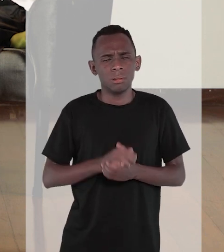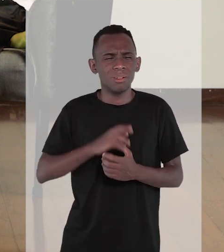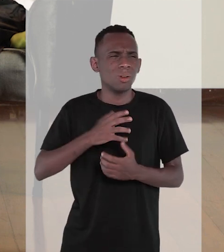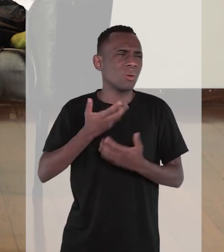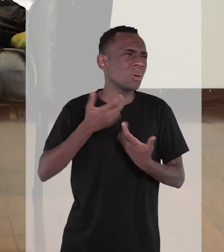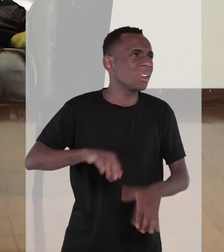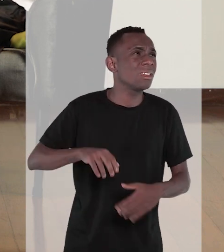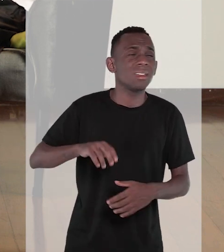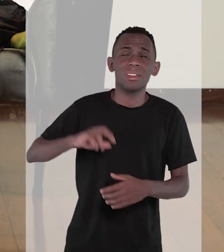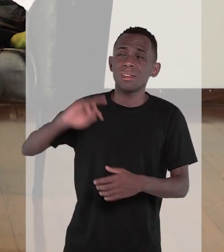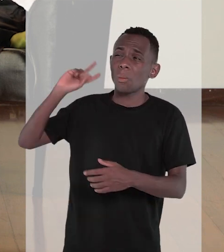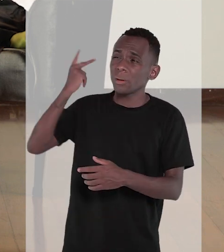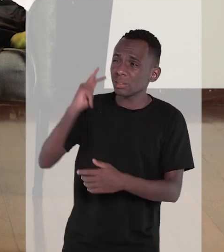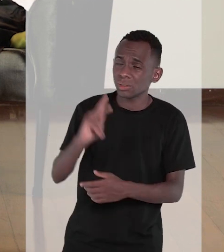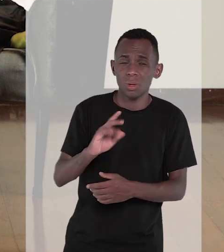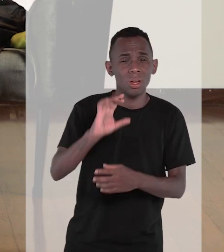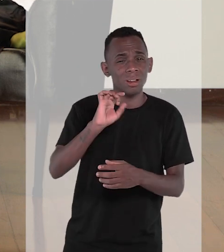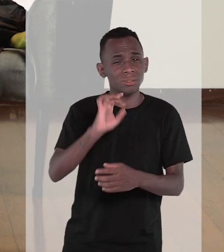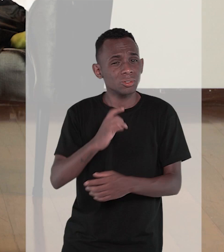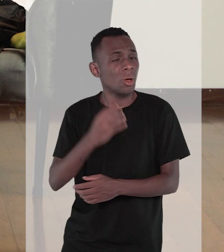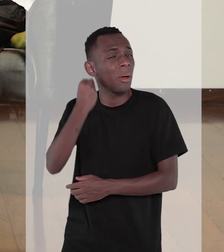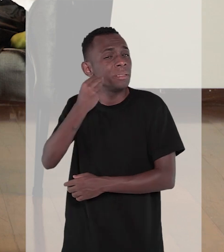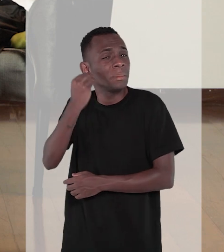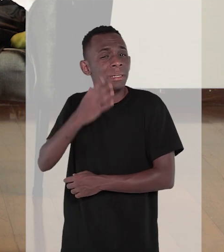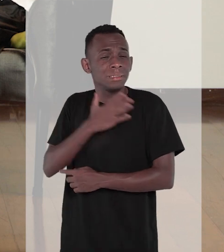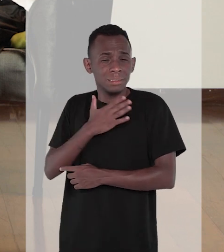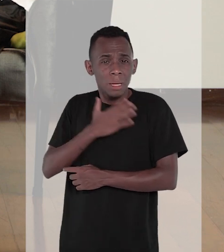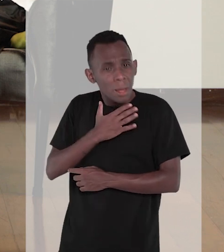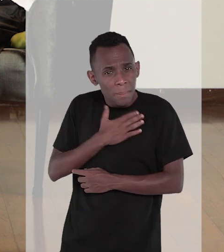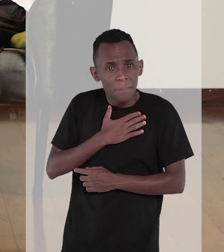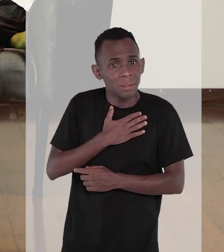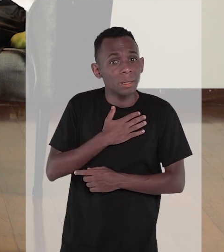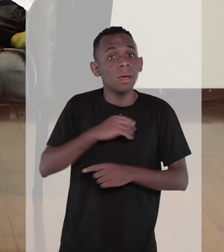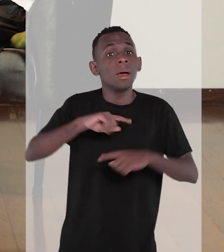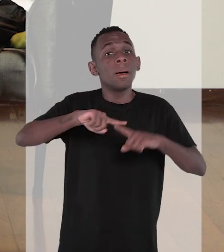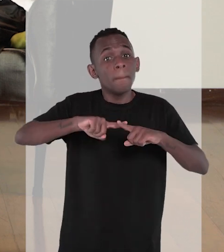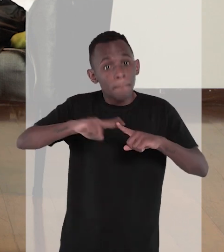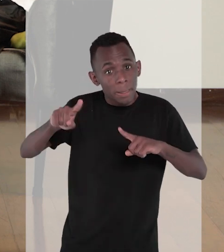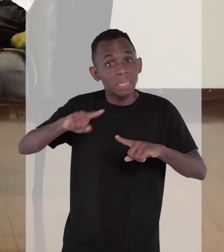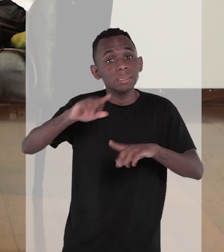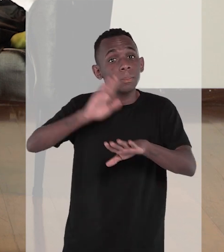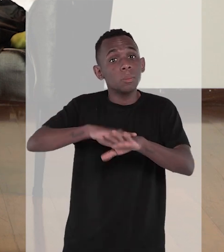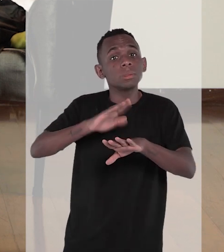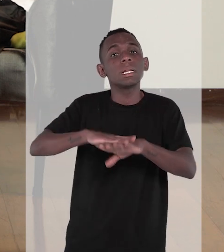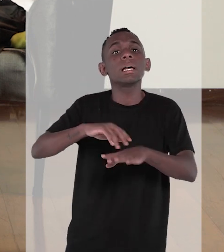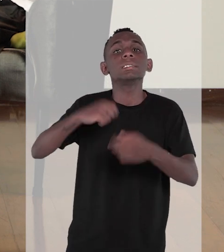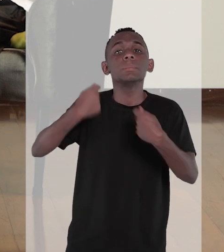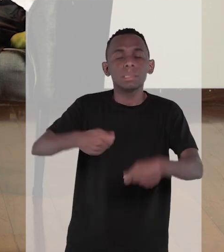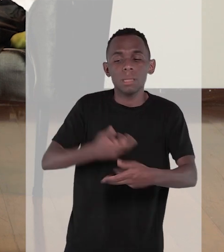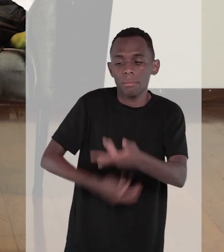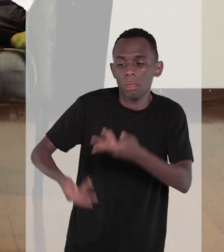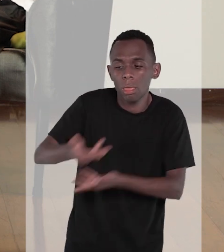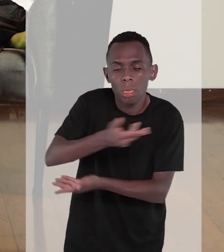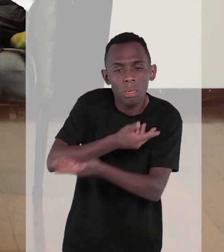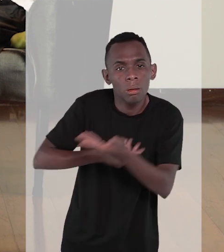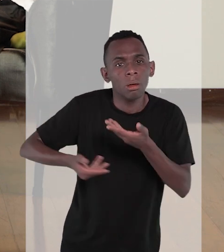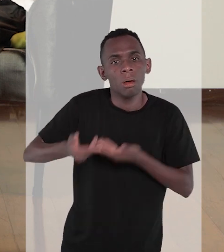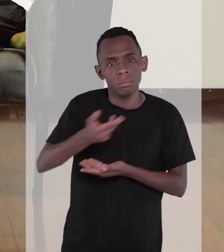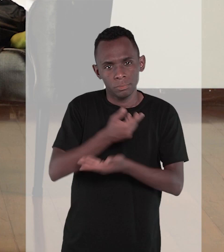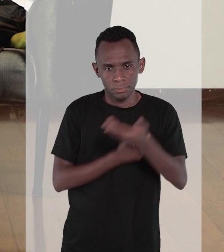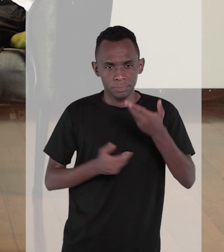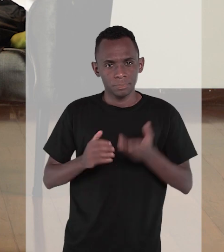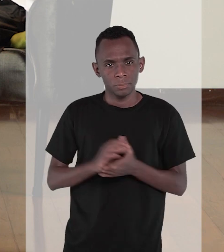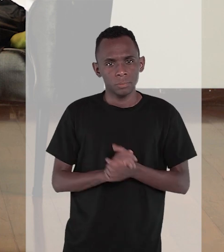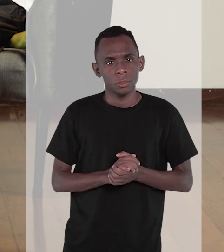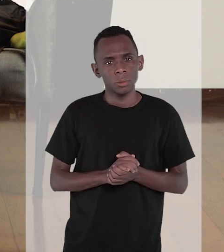uma catarse minha, nem nada disso, porque eu não tinha essa necessidade, mas sim de trocar, de continuar essa conversa em um